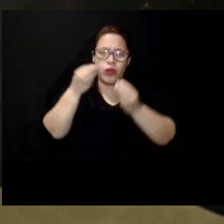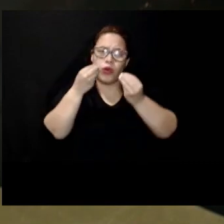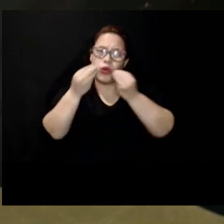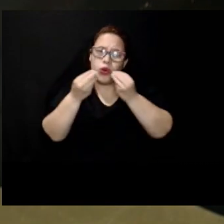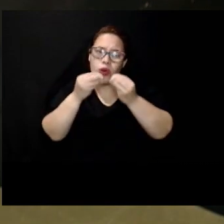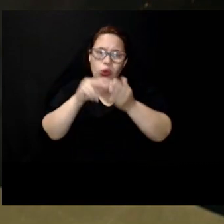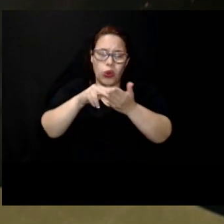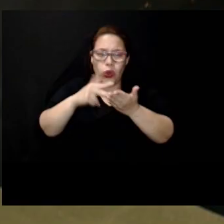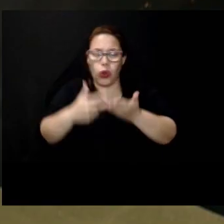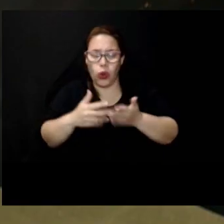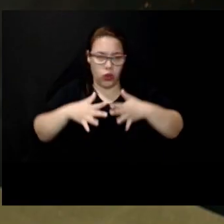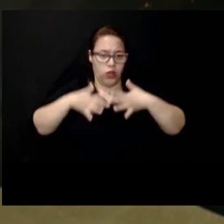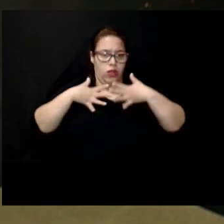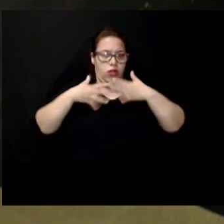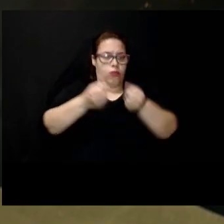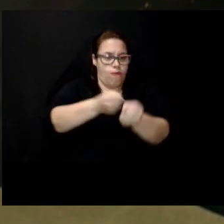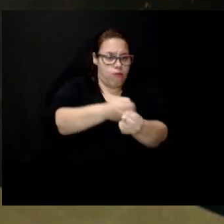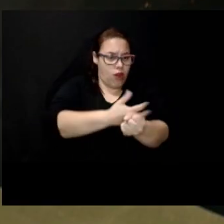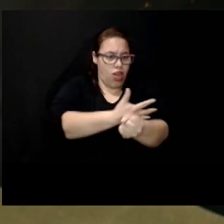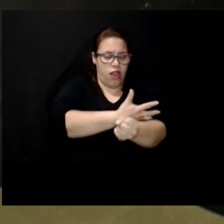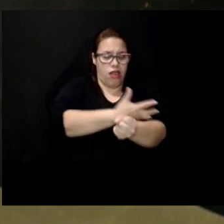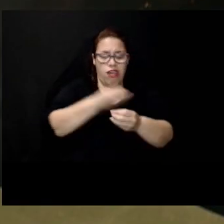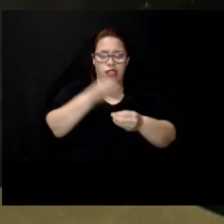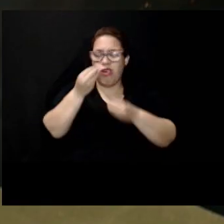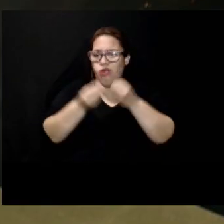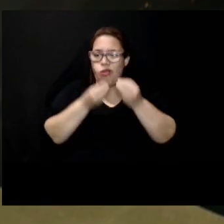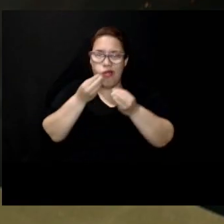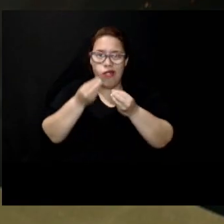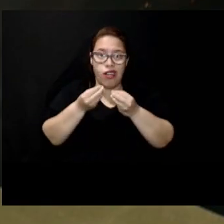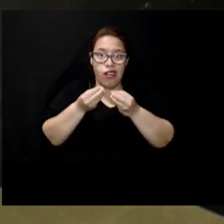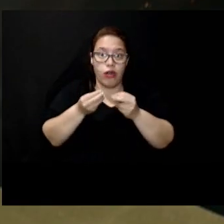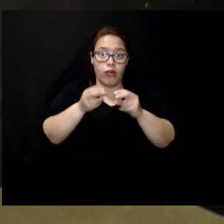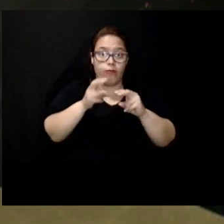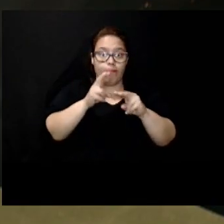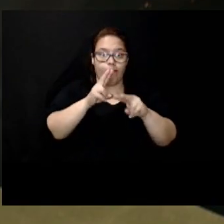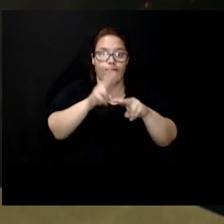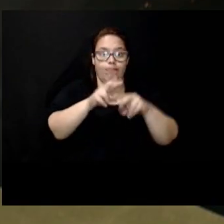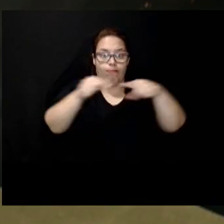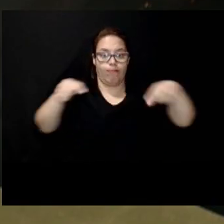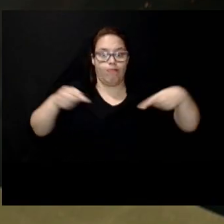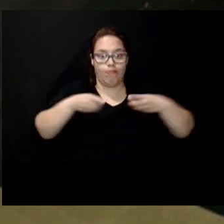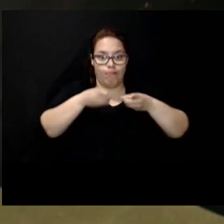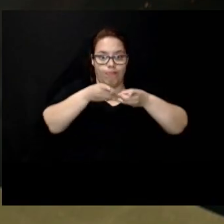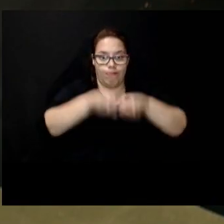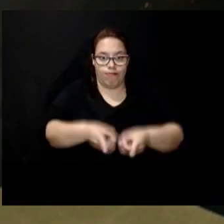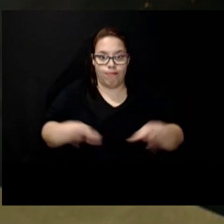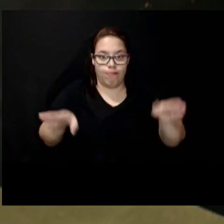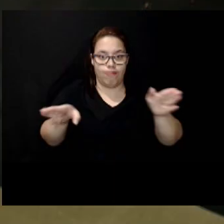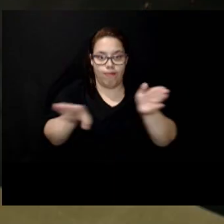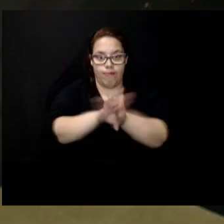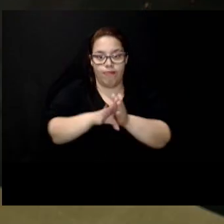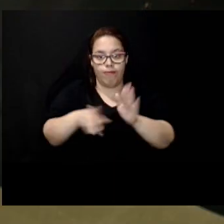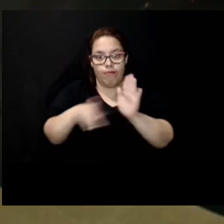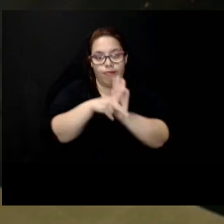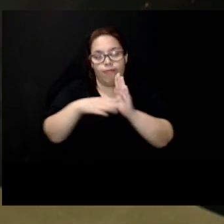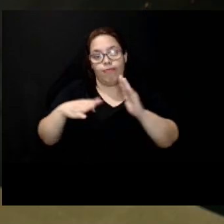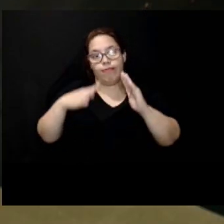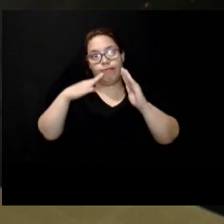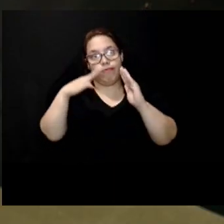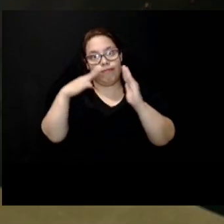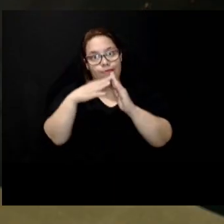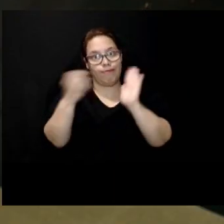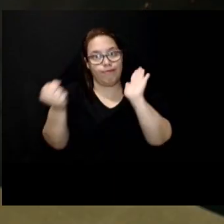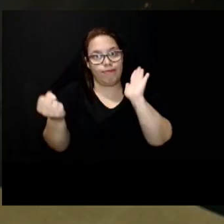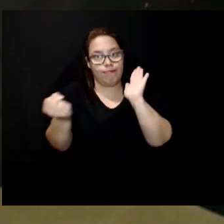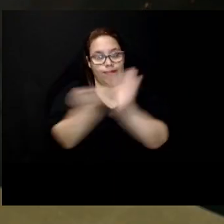uma queimadura, ou até ficar preso em um cômodo dentro de casa, podem deixar marcas